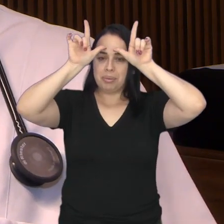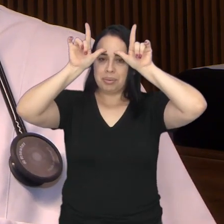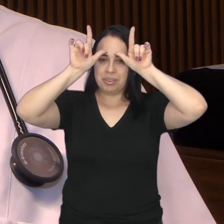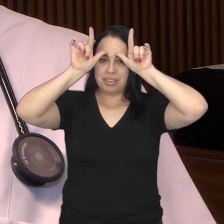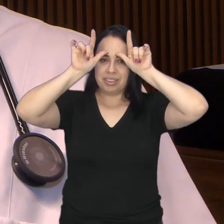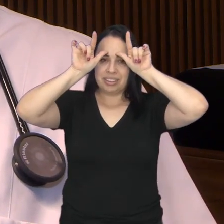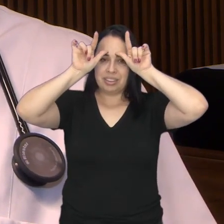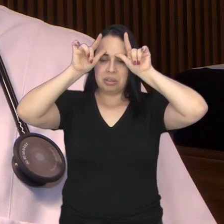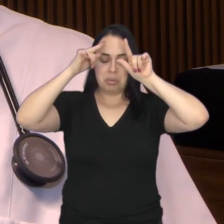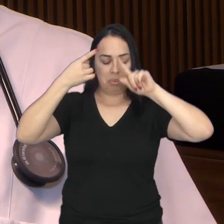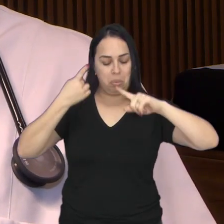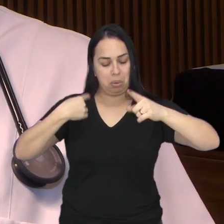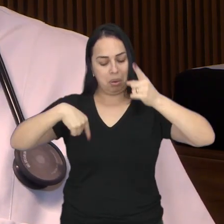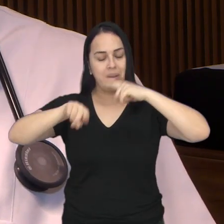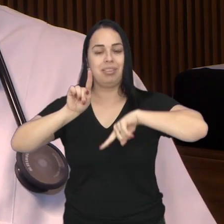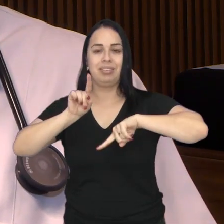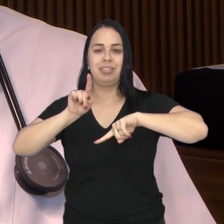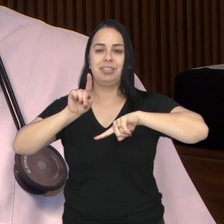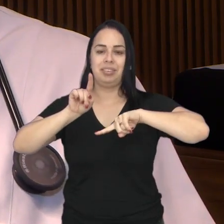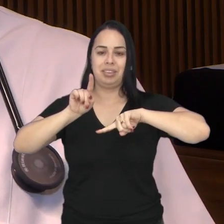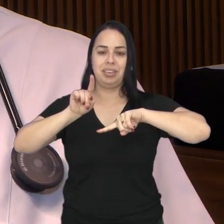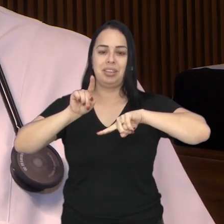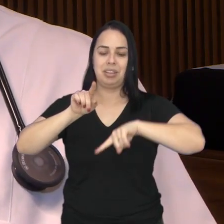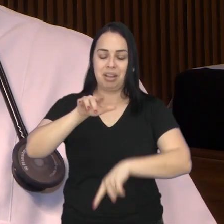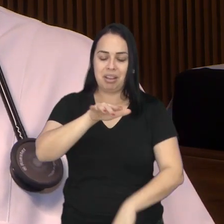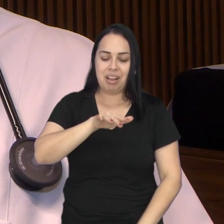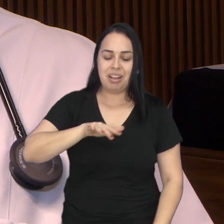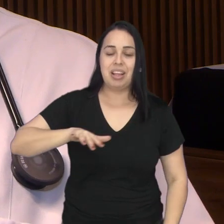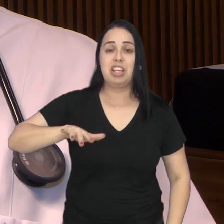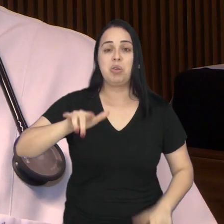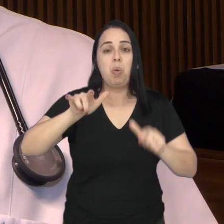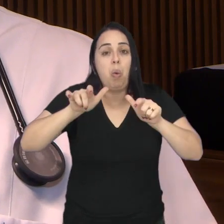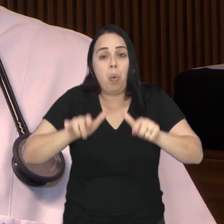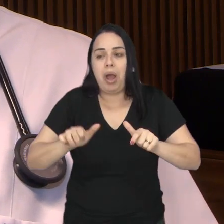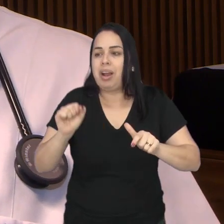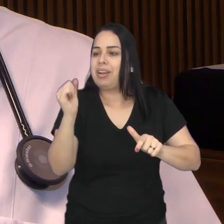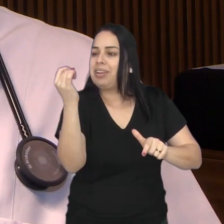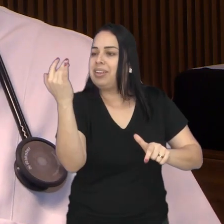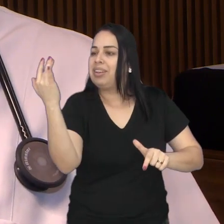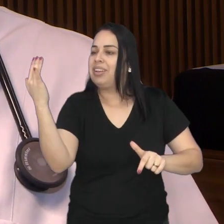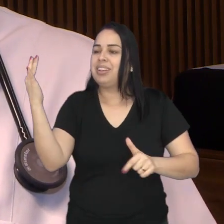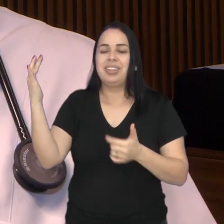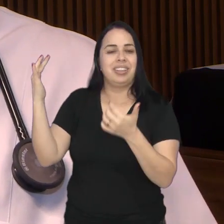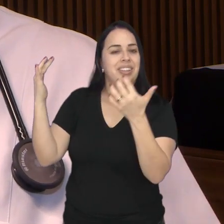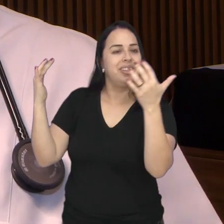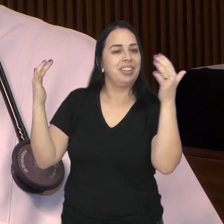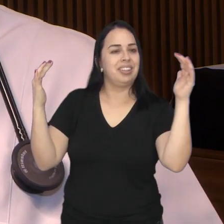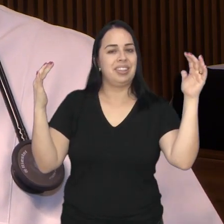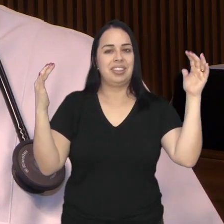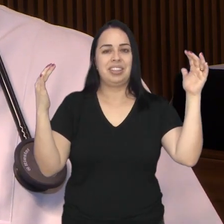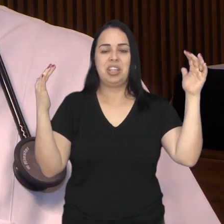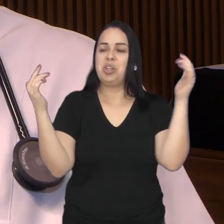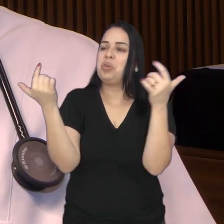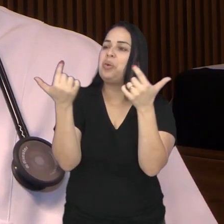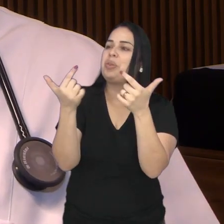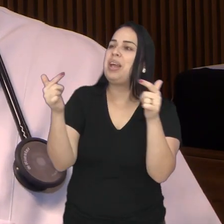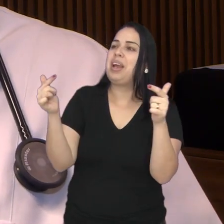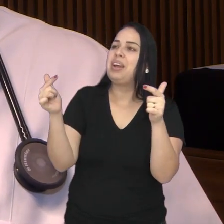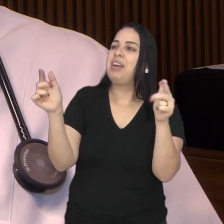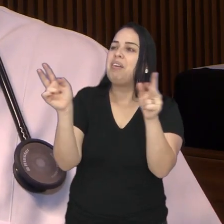relaxamento, isso a gente ganha muito estando em ambientes arborizados, ambientes livres